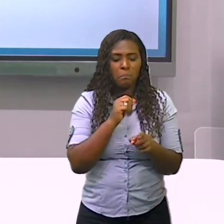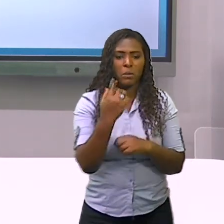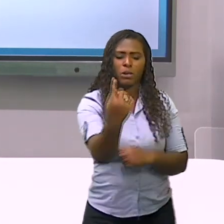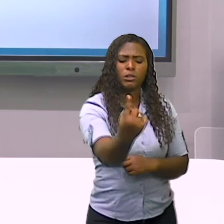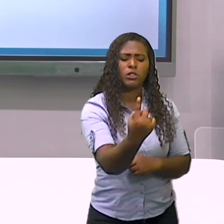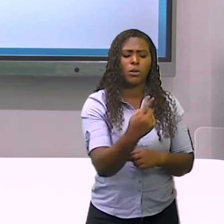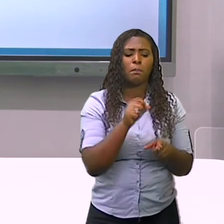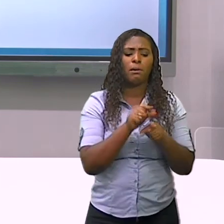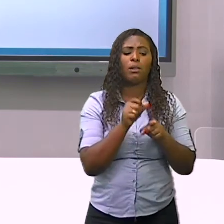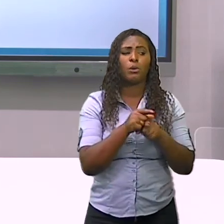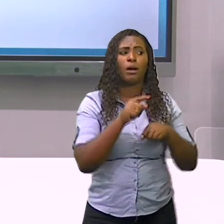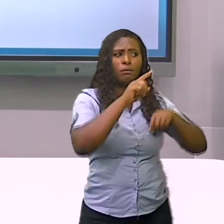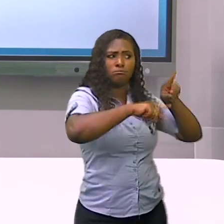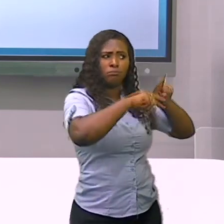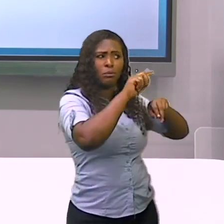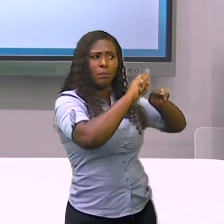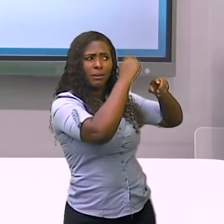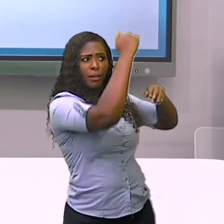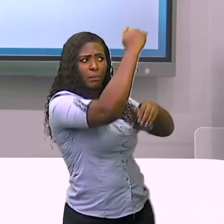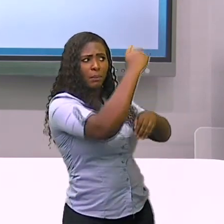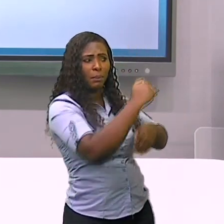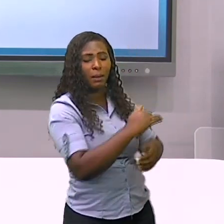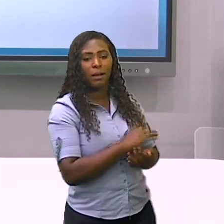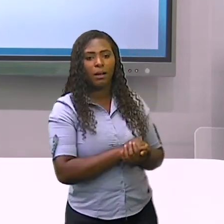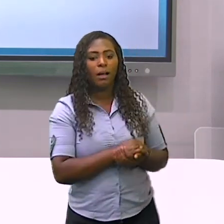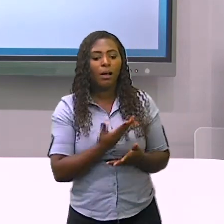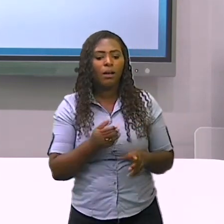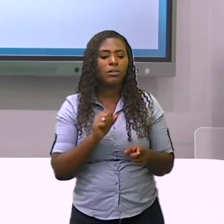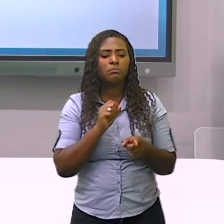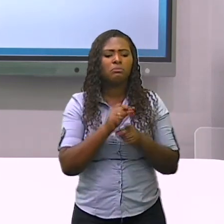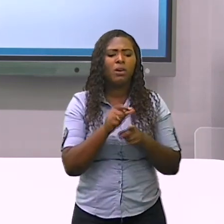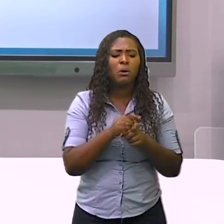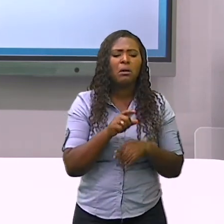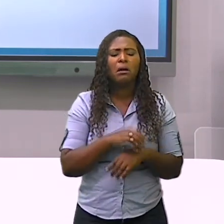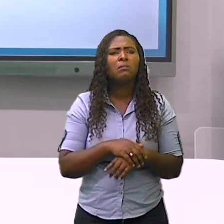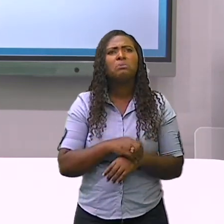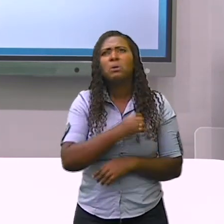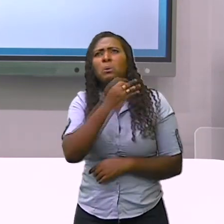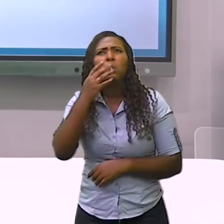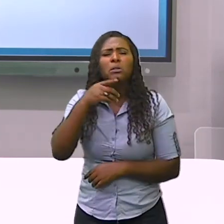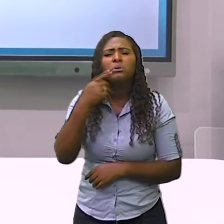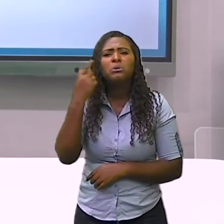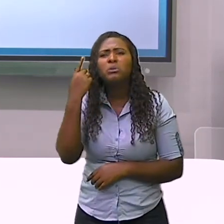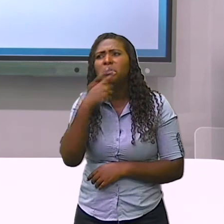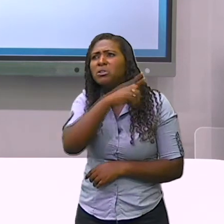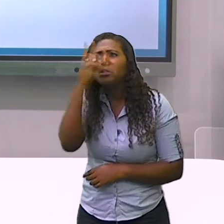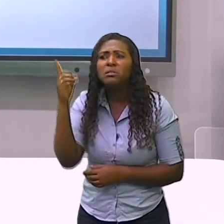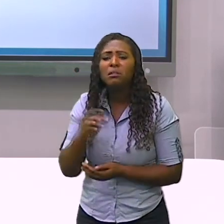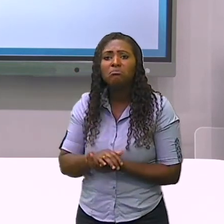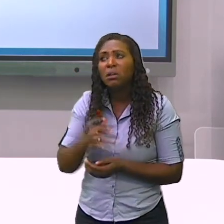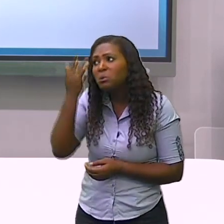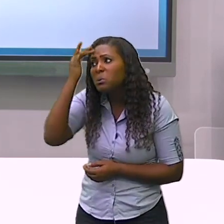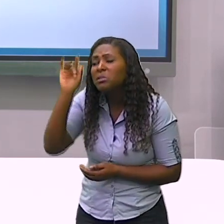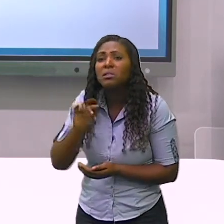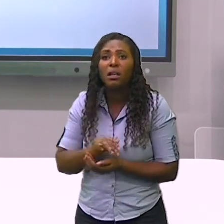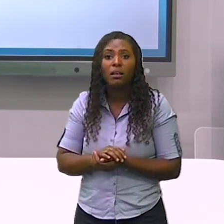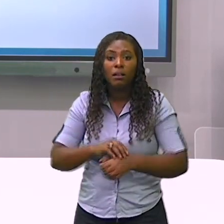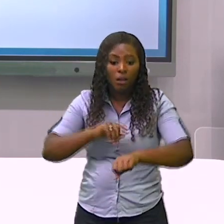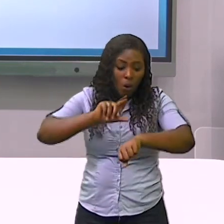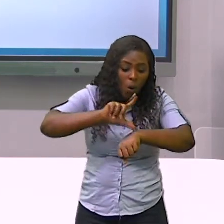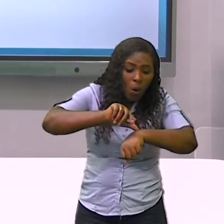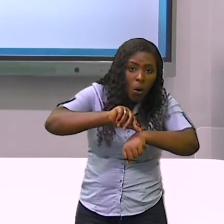dias? Não sei. Você está trabalhando por hora, você vai trabalhar quantas horas? Não sei. Não tem como